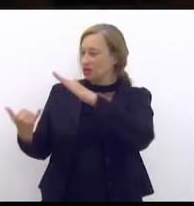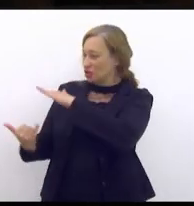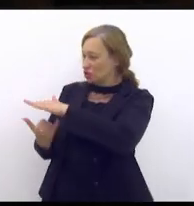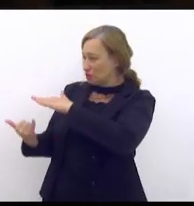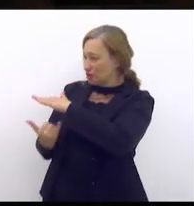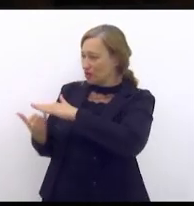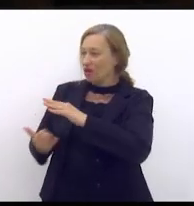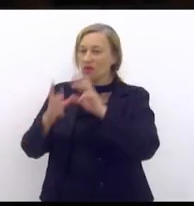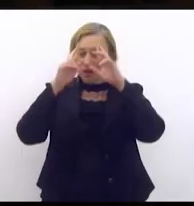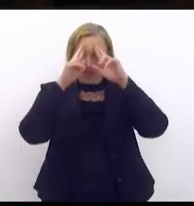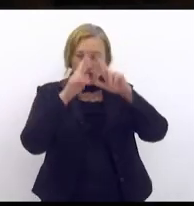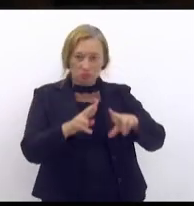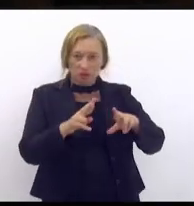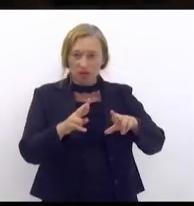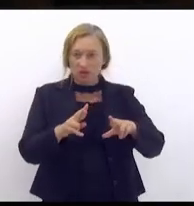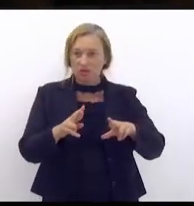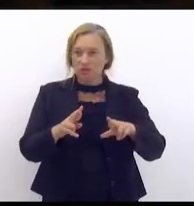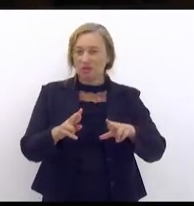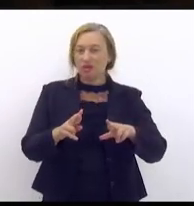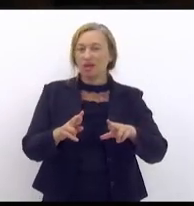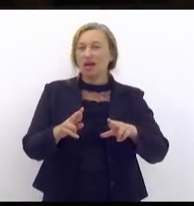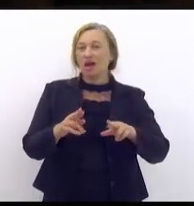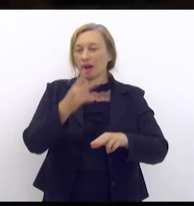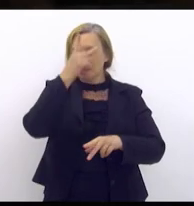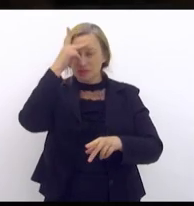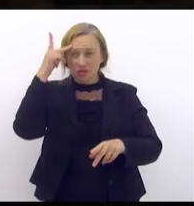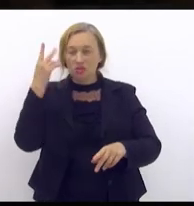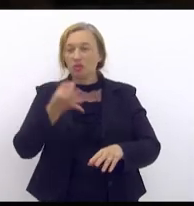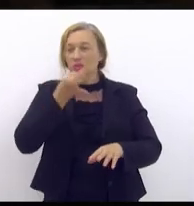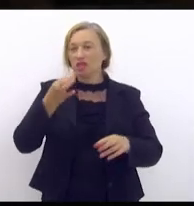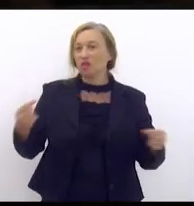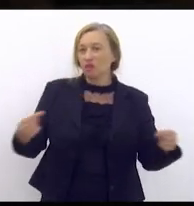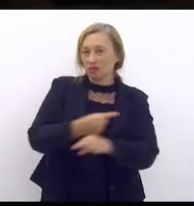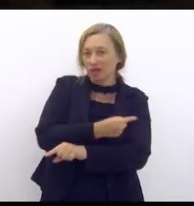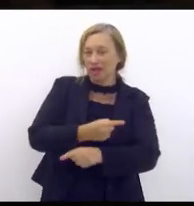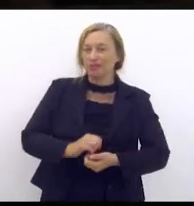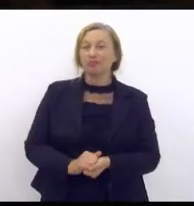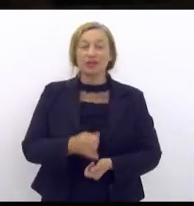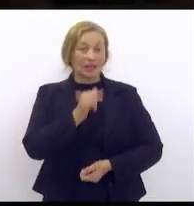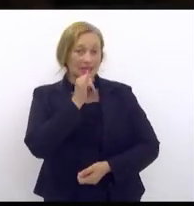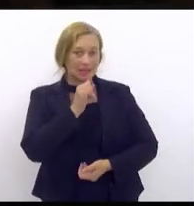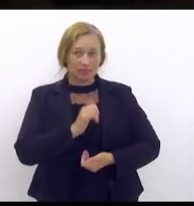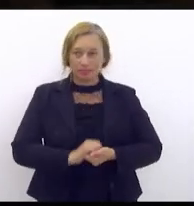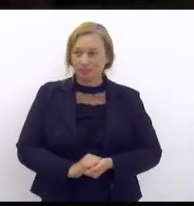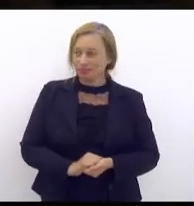com respeito devido. Por exemplo,